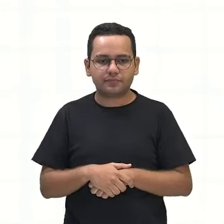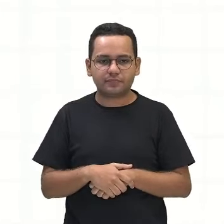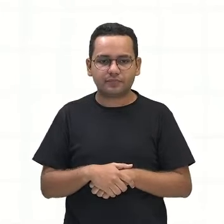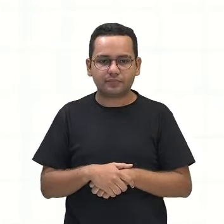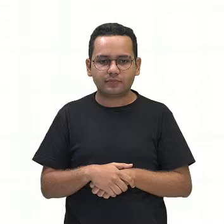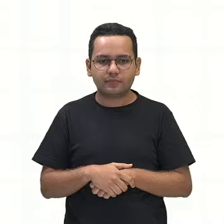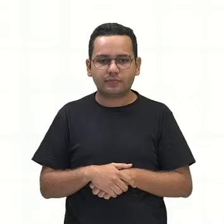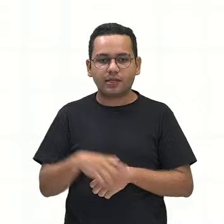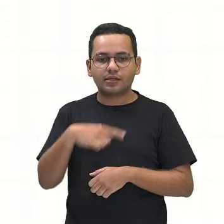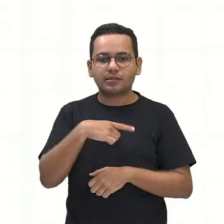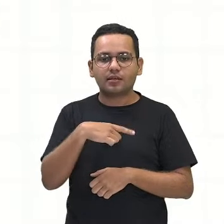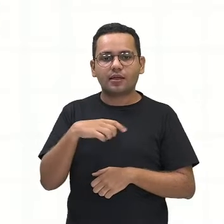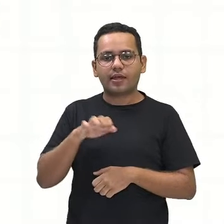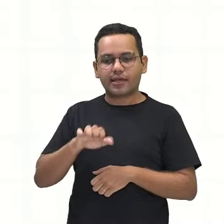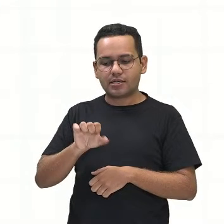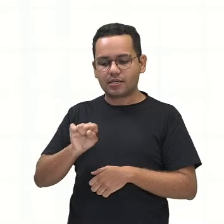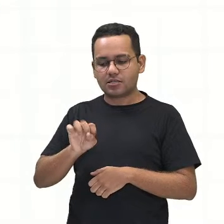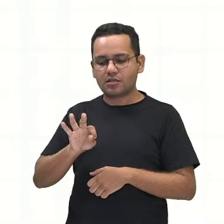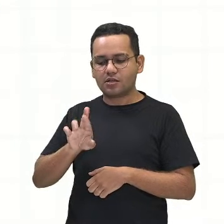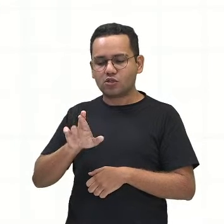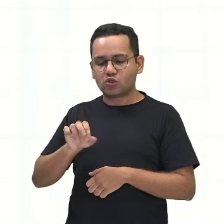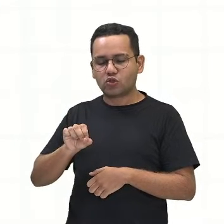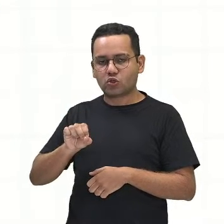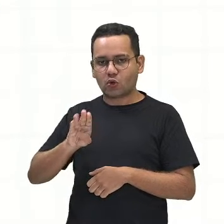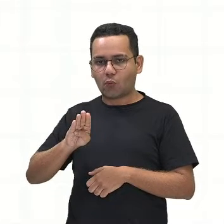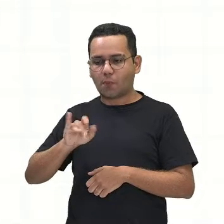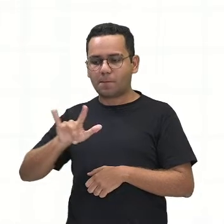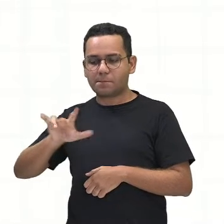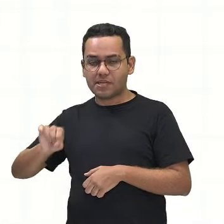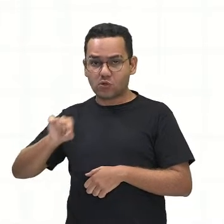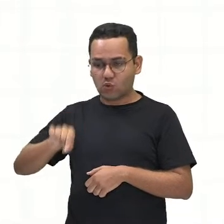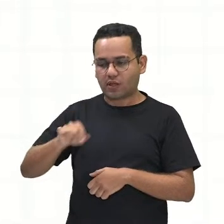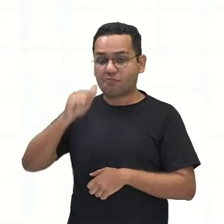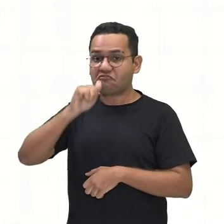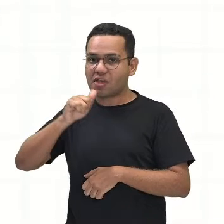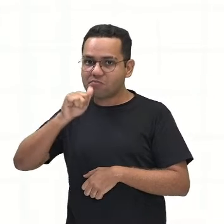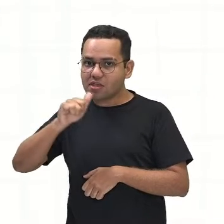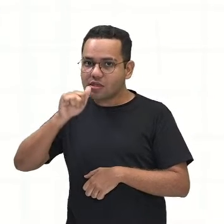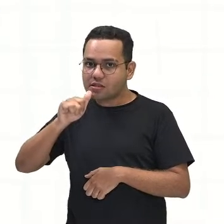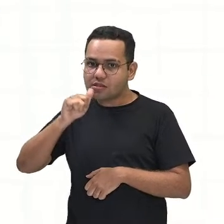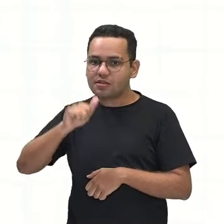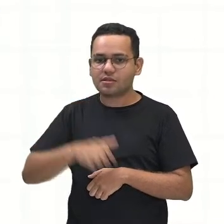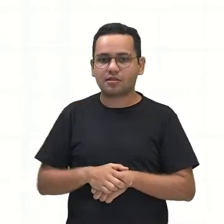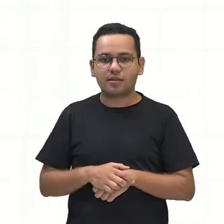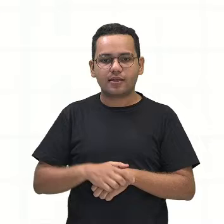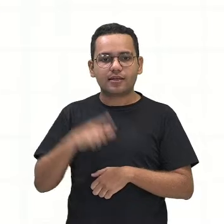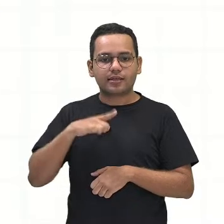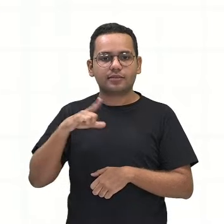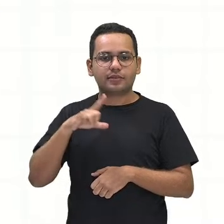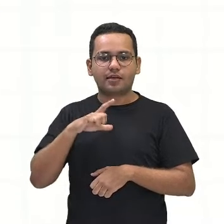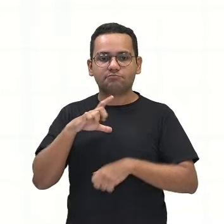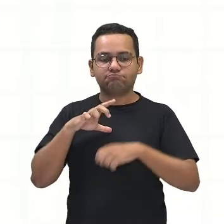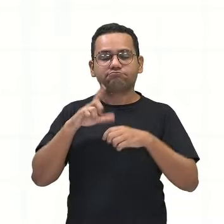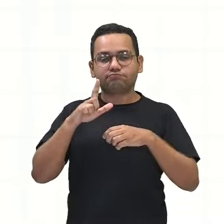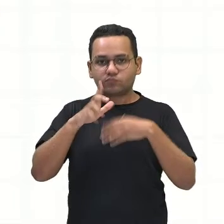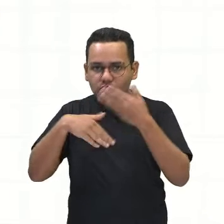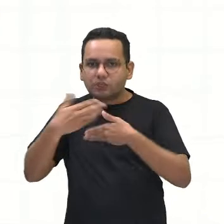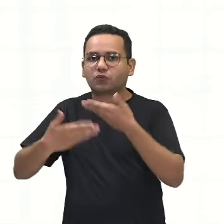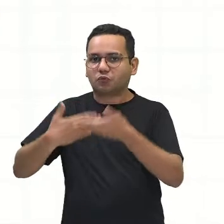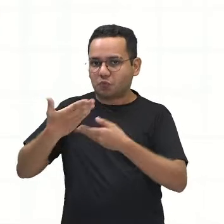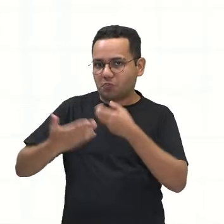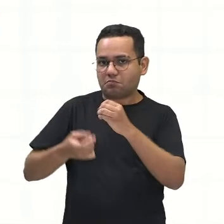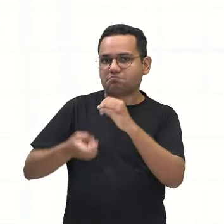estróbilo, né, que é a flor feminina que vai participar desse início do processo de